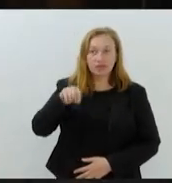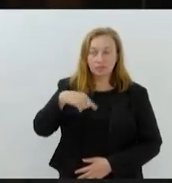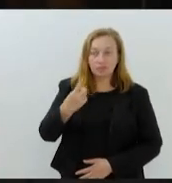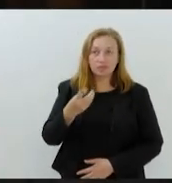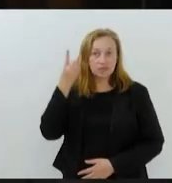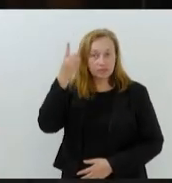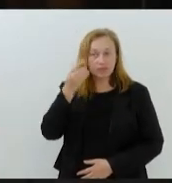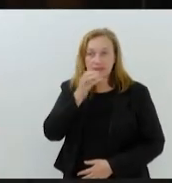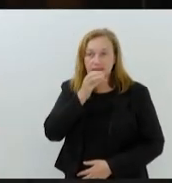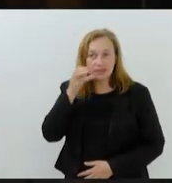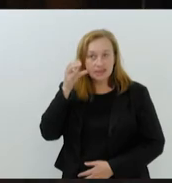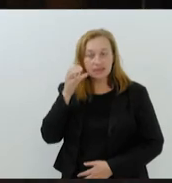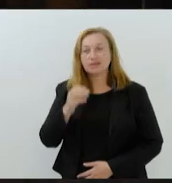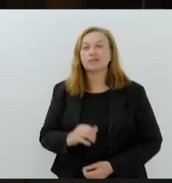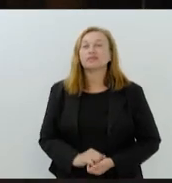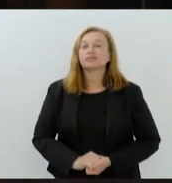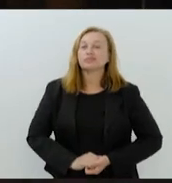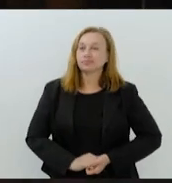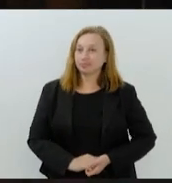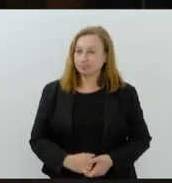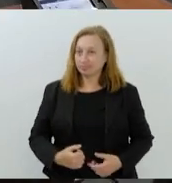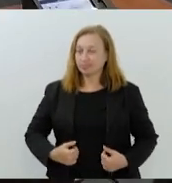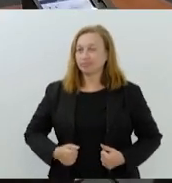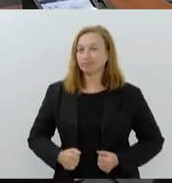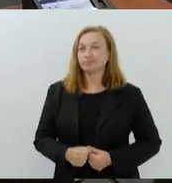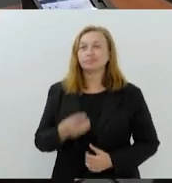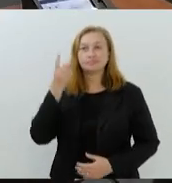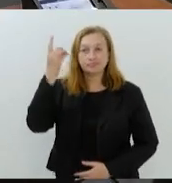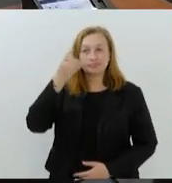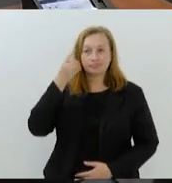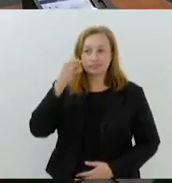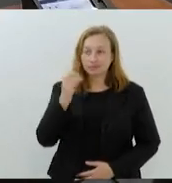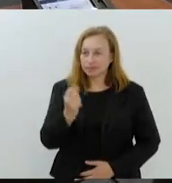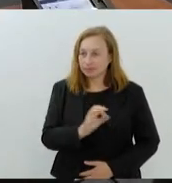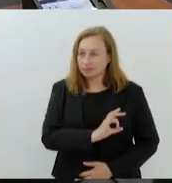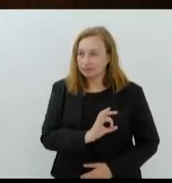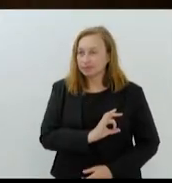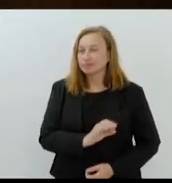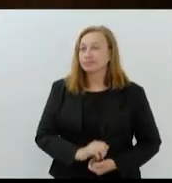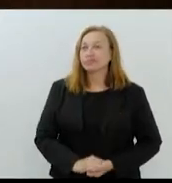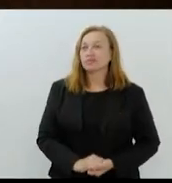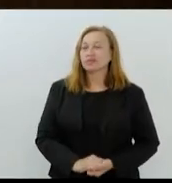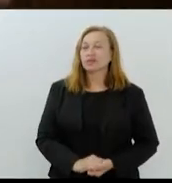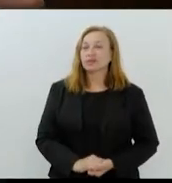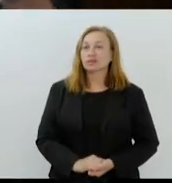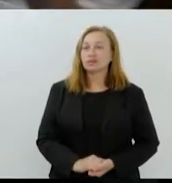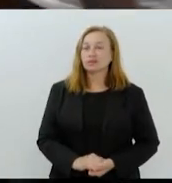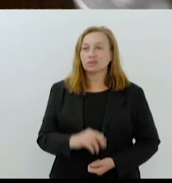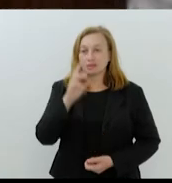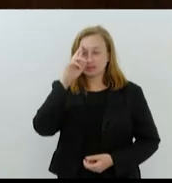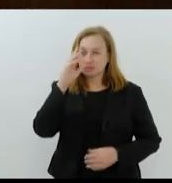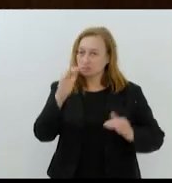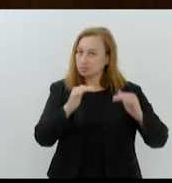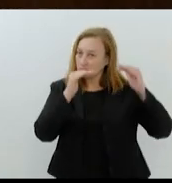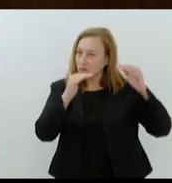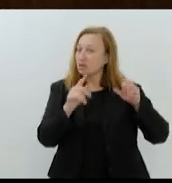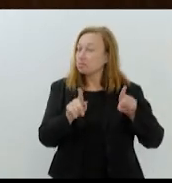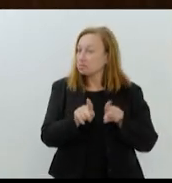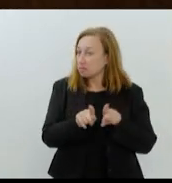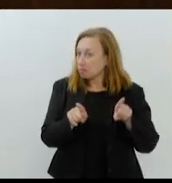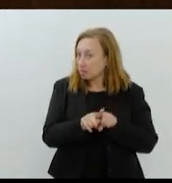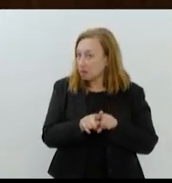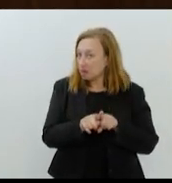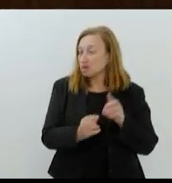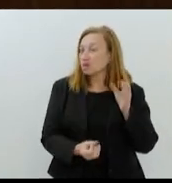deputada Célia Jordão. Deputada Marta Rocha, Vossa Excelência também é autora